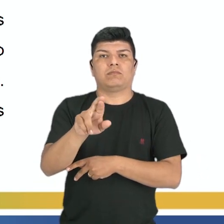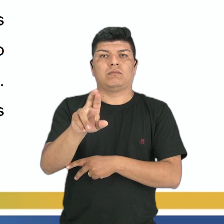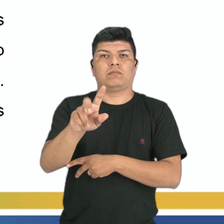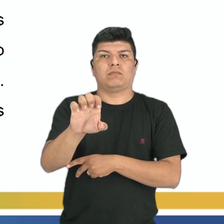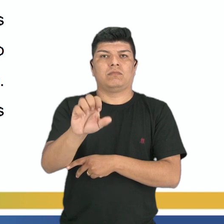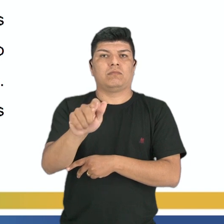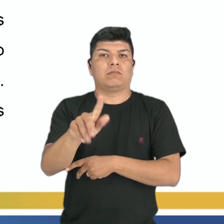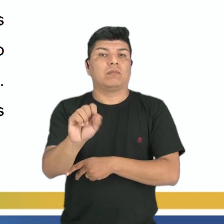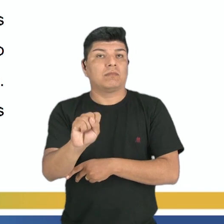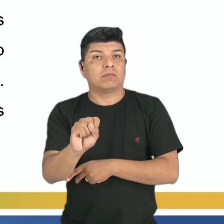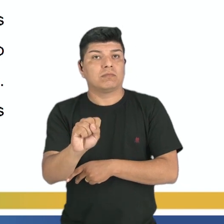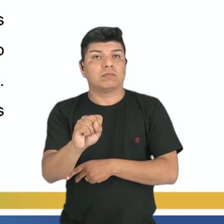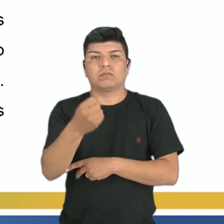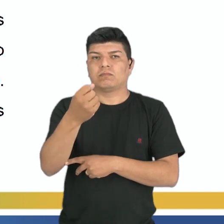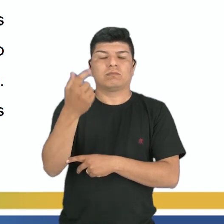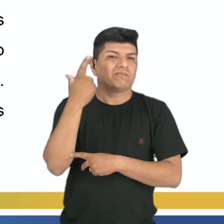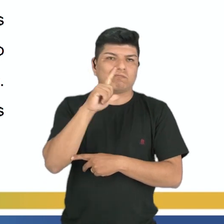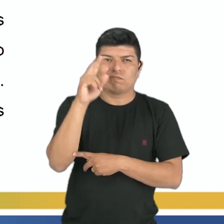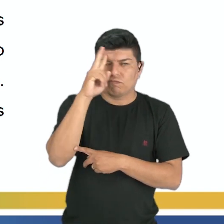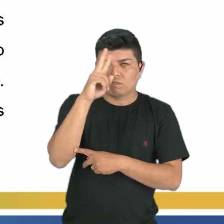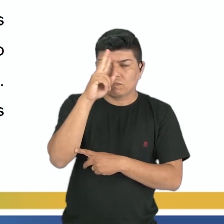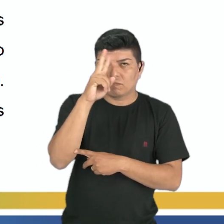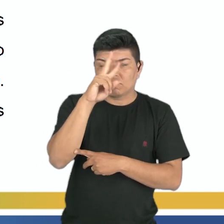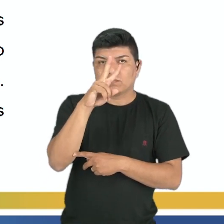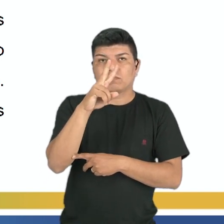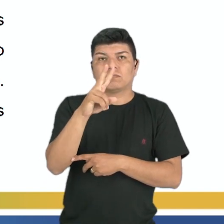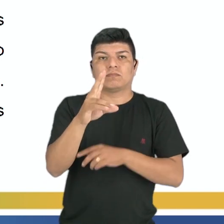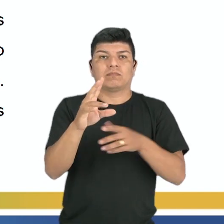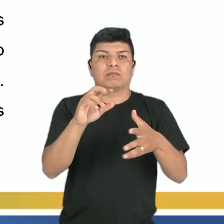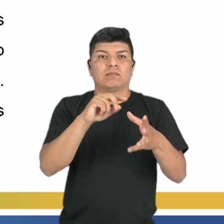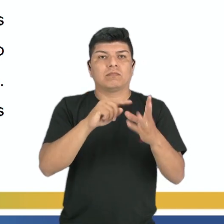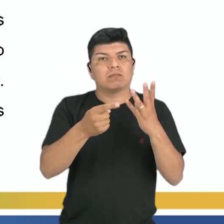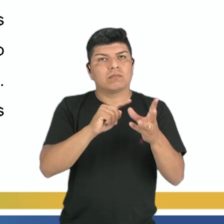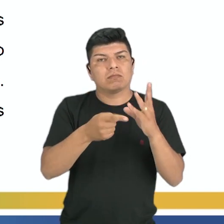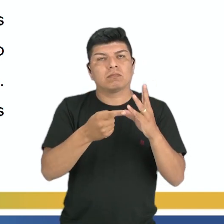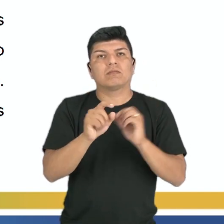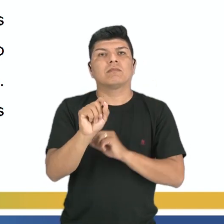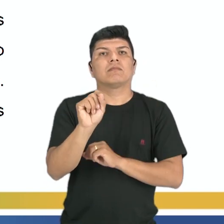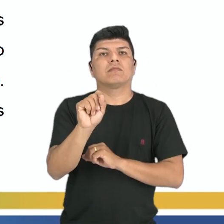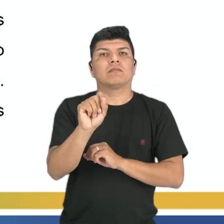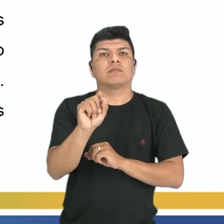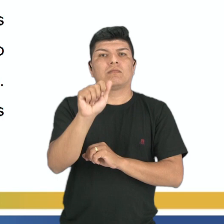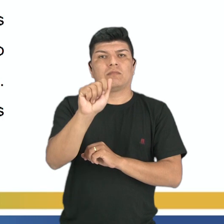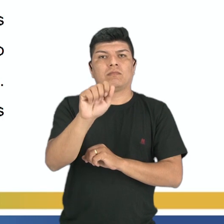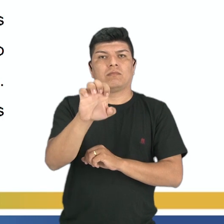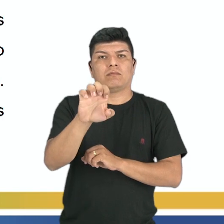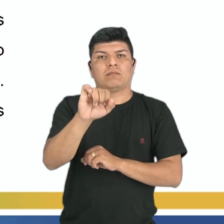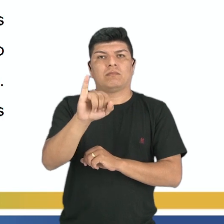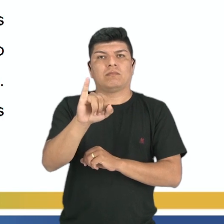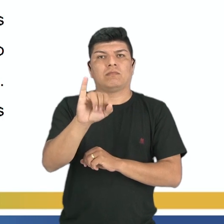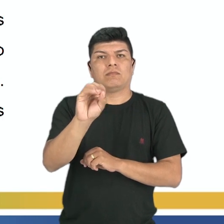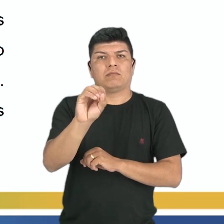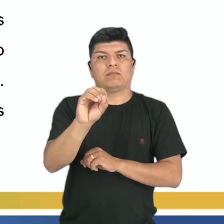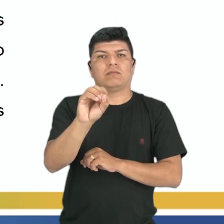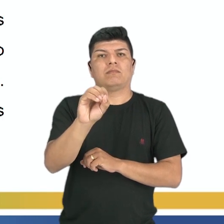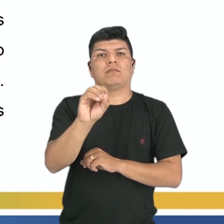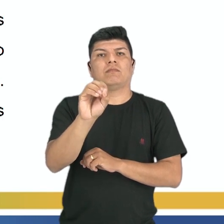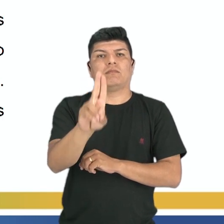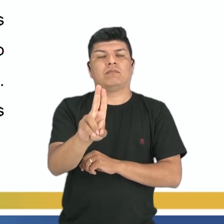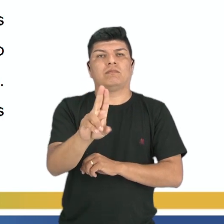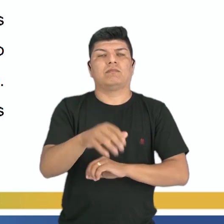Então, para quem não lembra o que são as vogais, ou quais são as vogais, são as letras A, E, I, O e